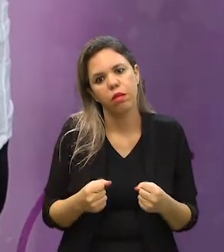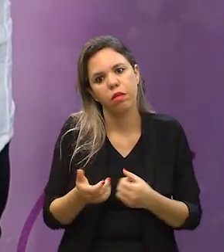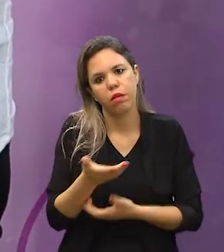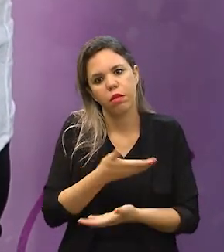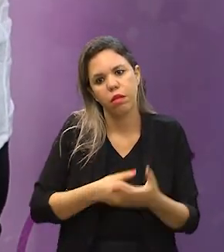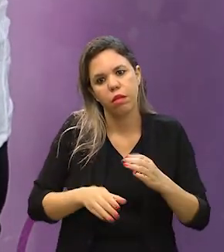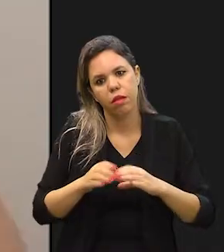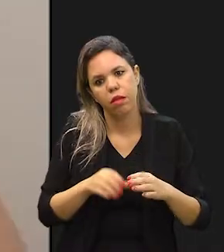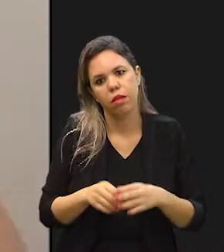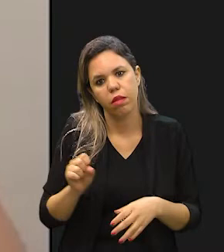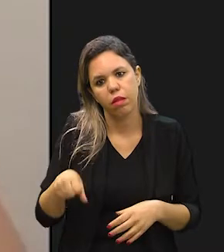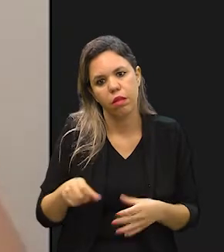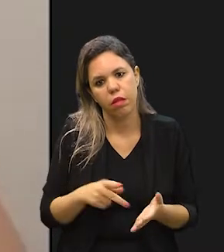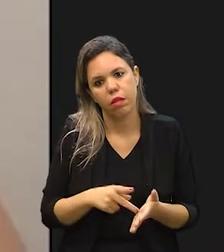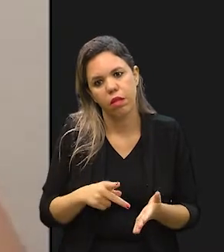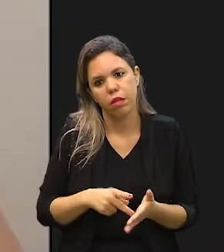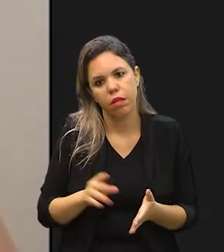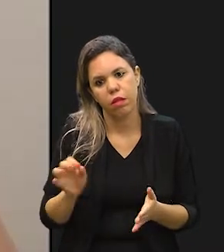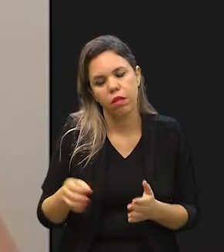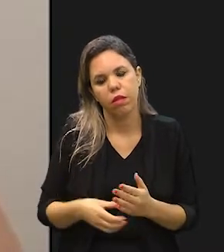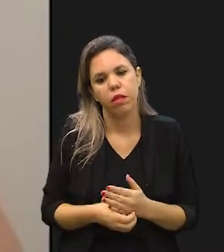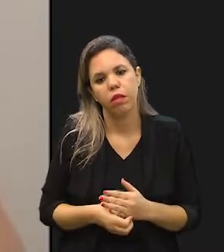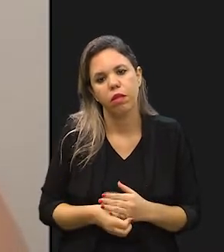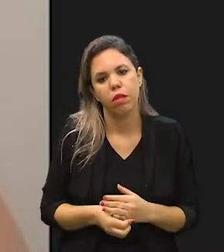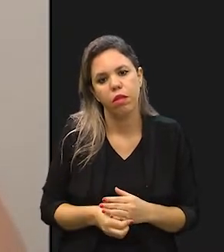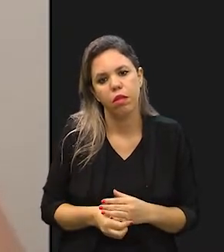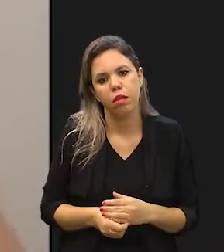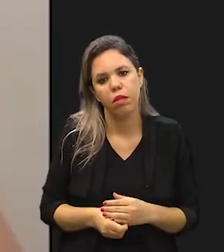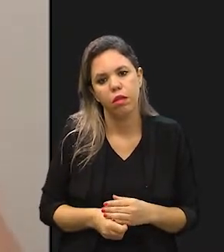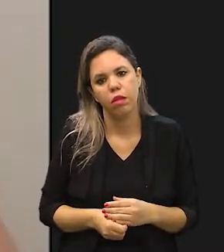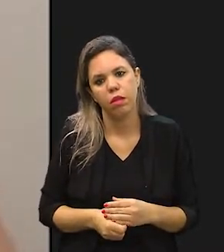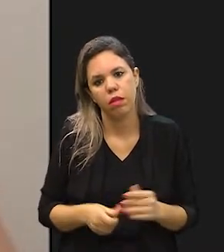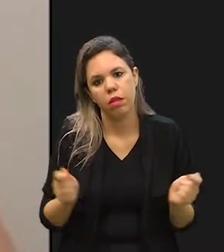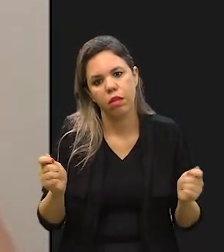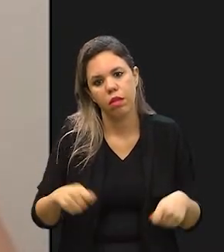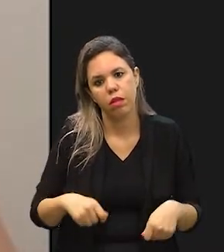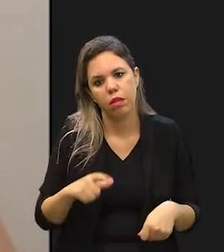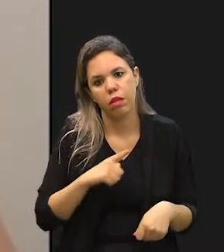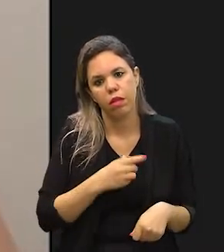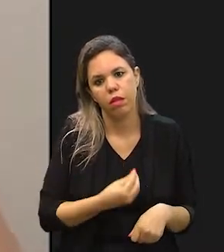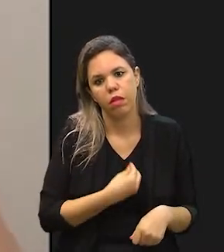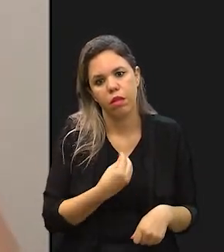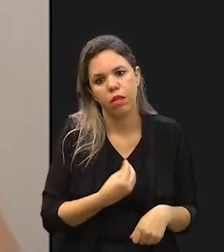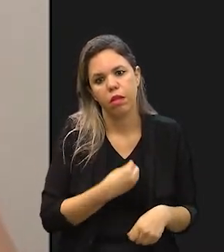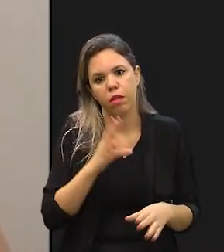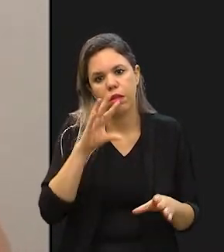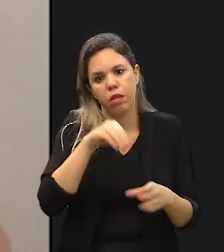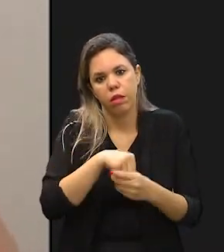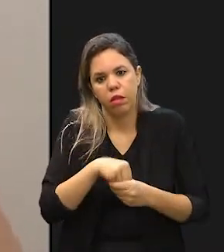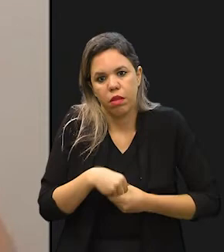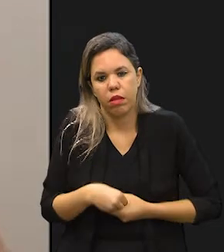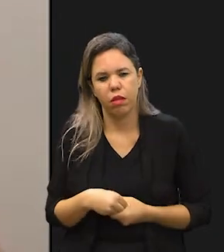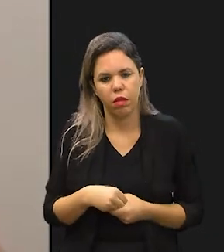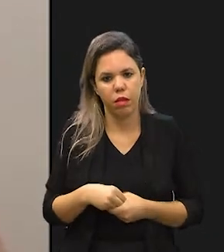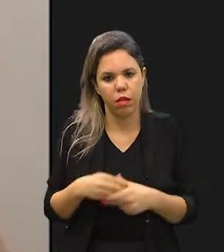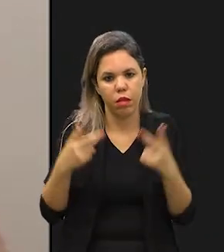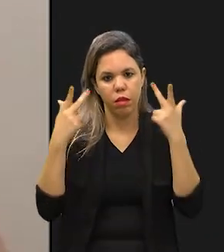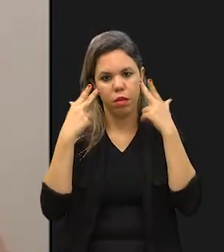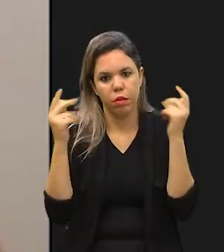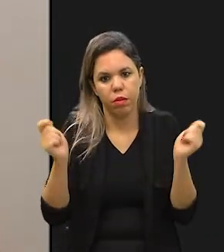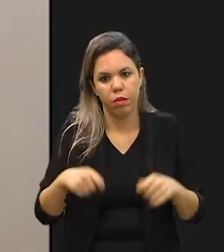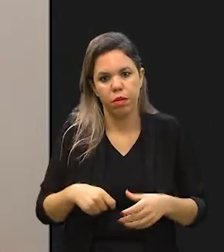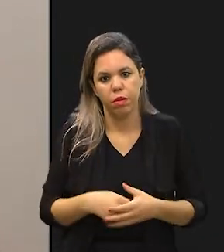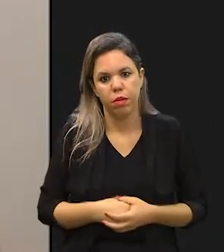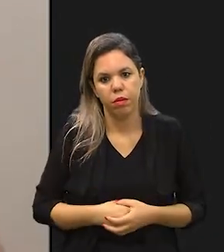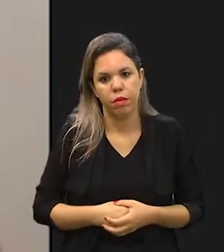relacionar? Sim, com toda certeza. Com toda certeza é possível ter uma vida dentro do mais normal